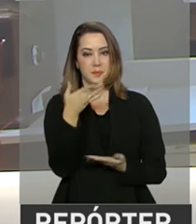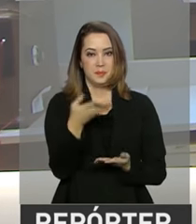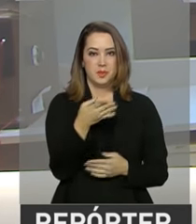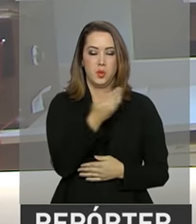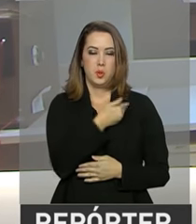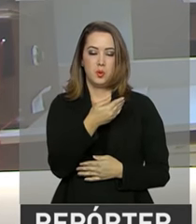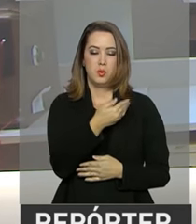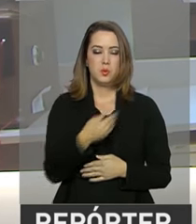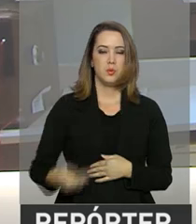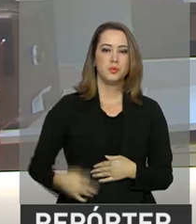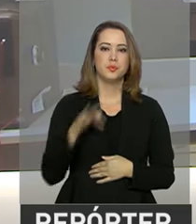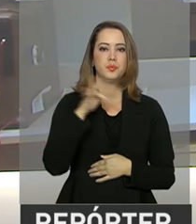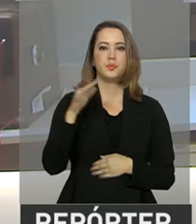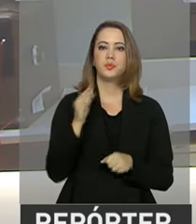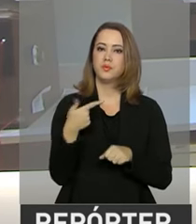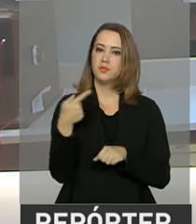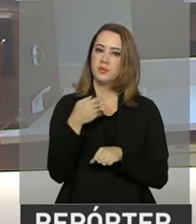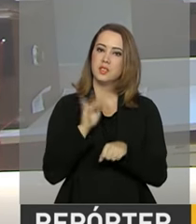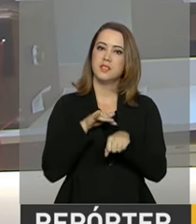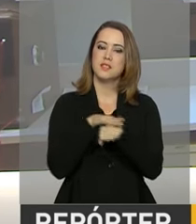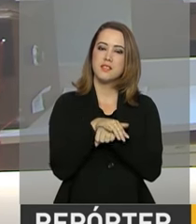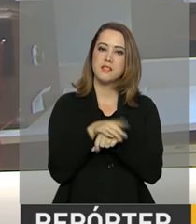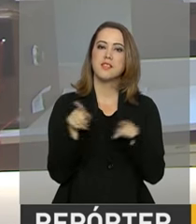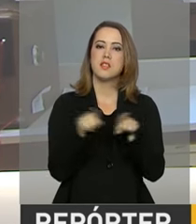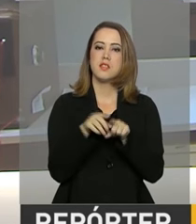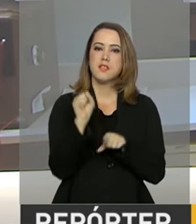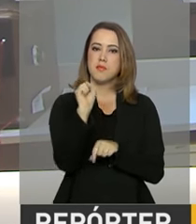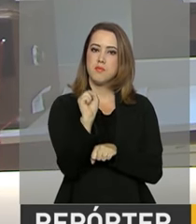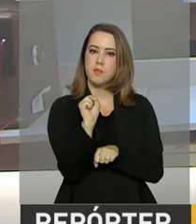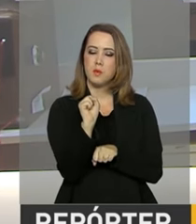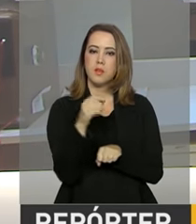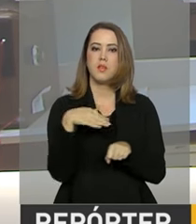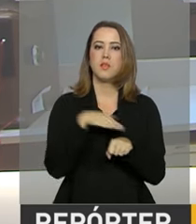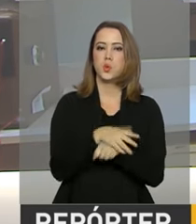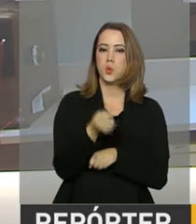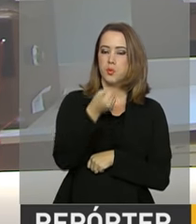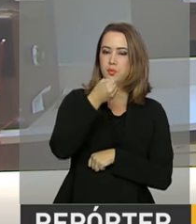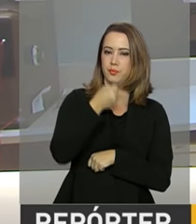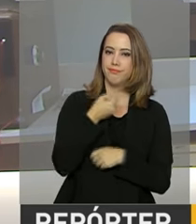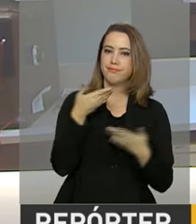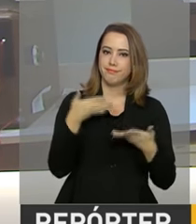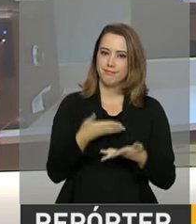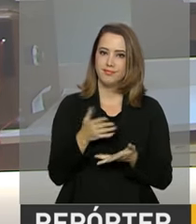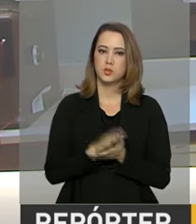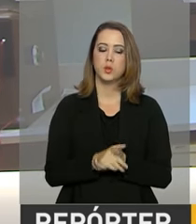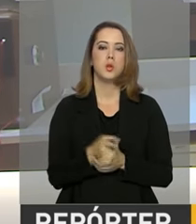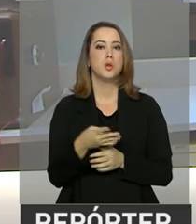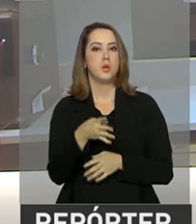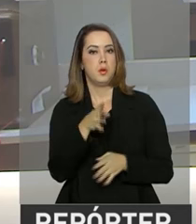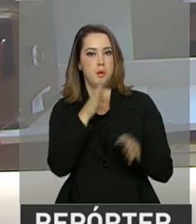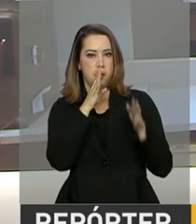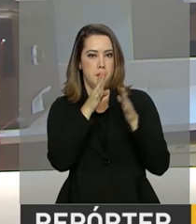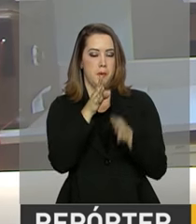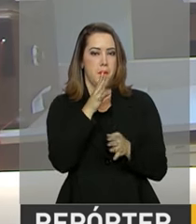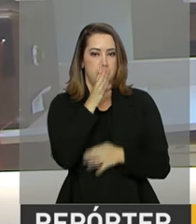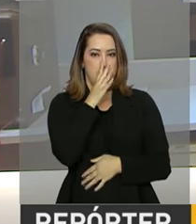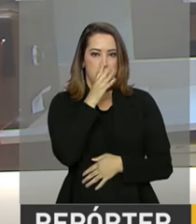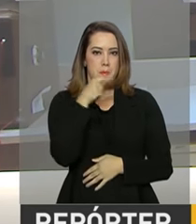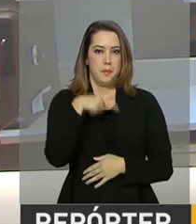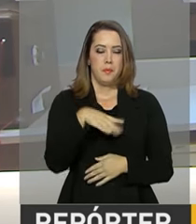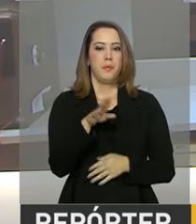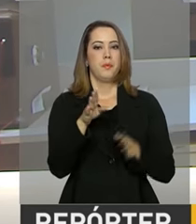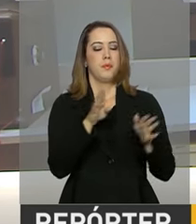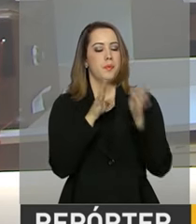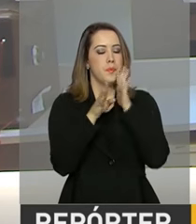governo federal às 7 da noite na Voz do Brasil, também às 8 horas no Jornal NBR. Não deixe de acompanhar as novidades do governo